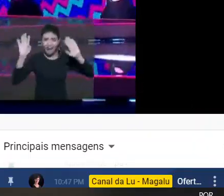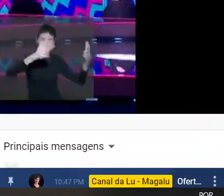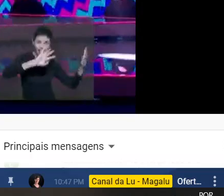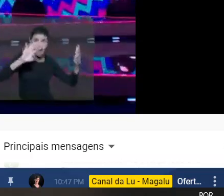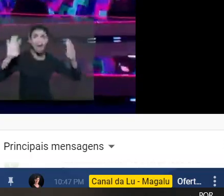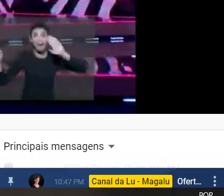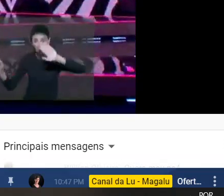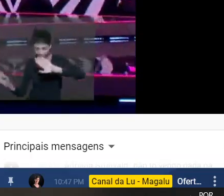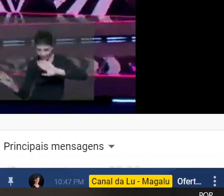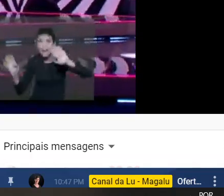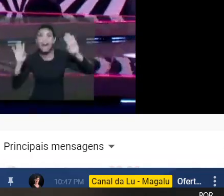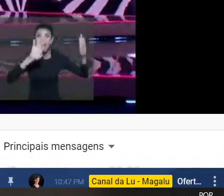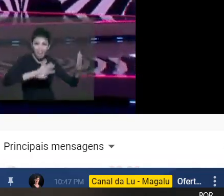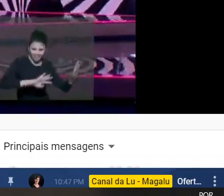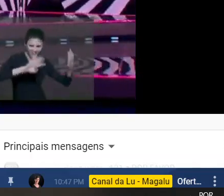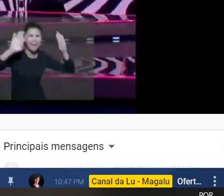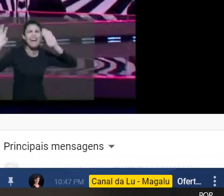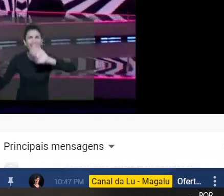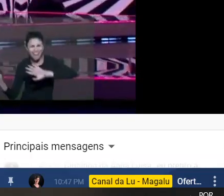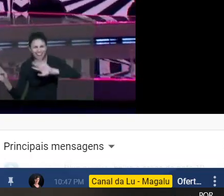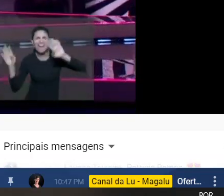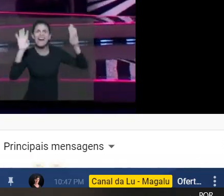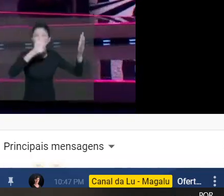Chama no piseiro, turma!